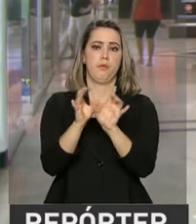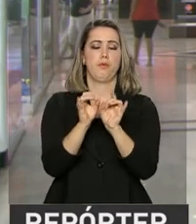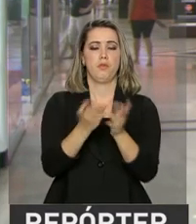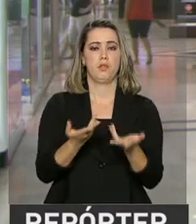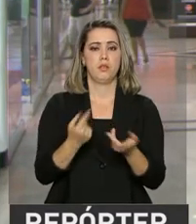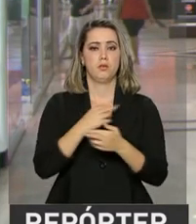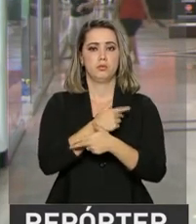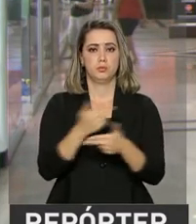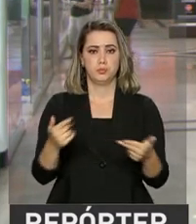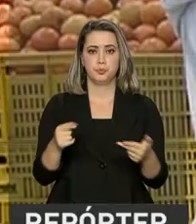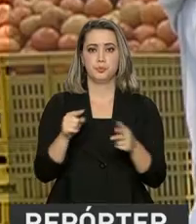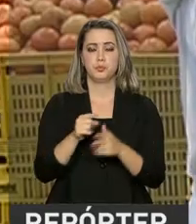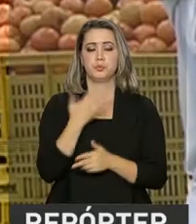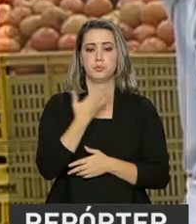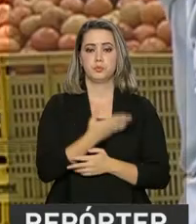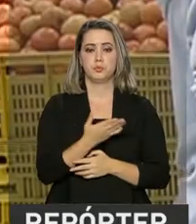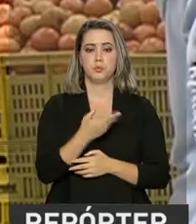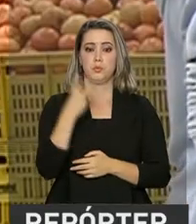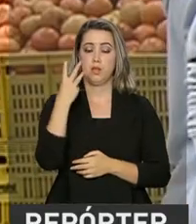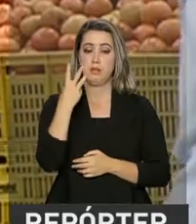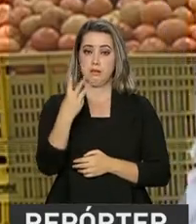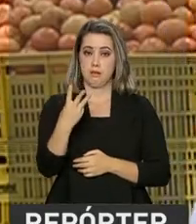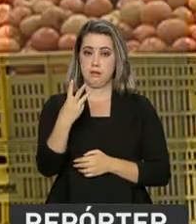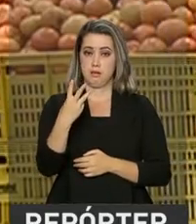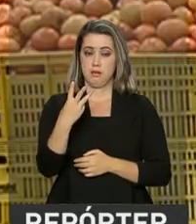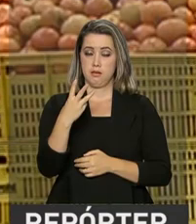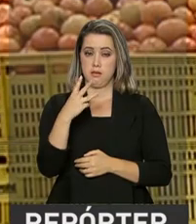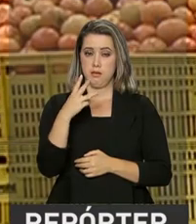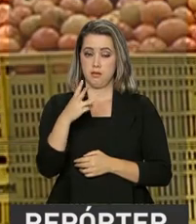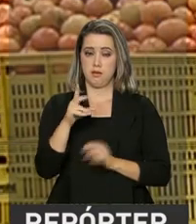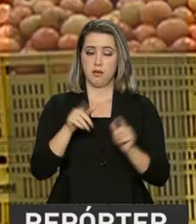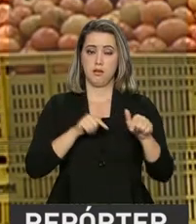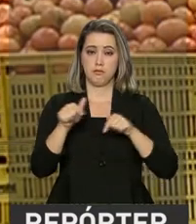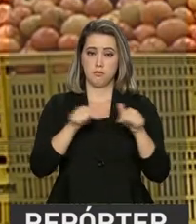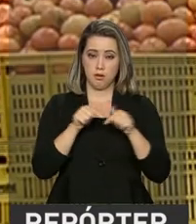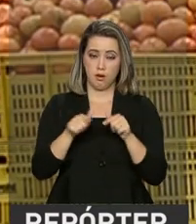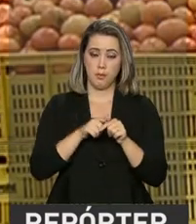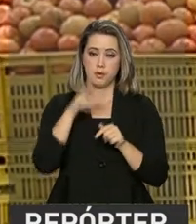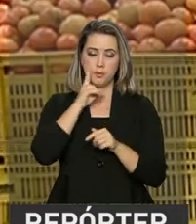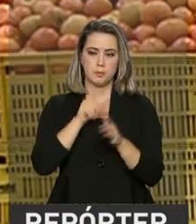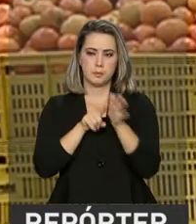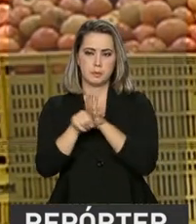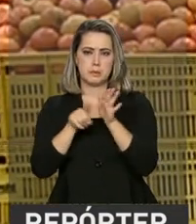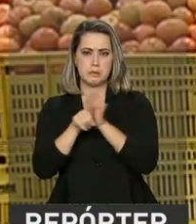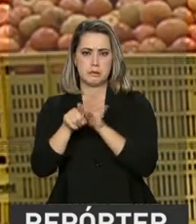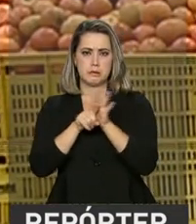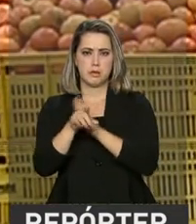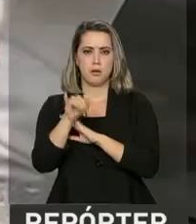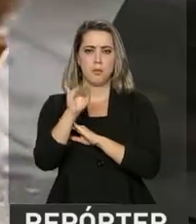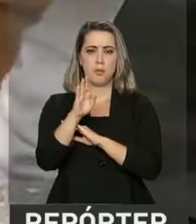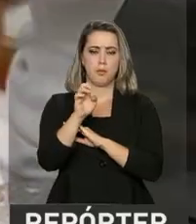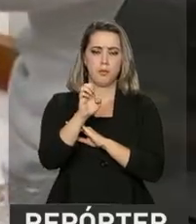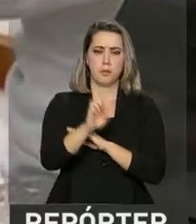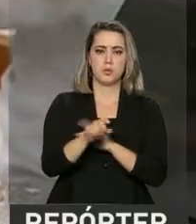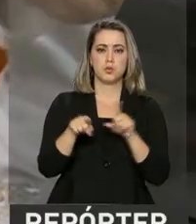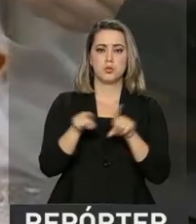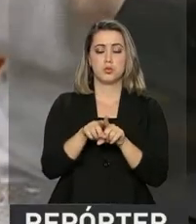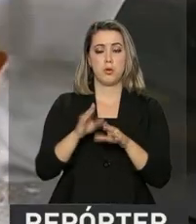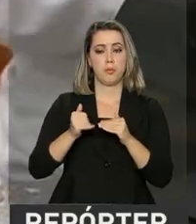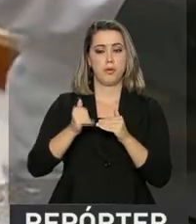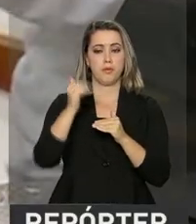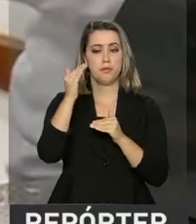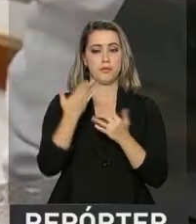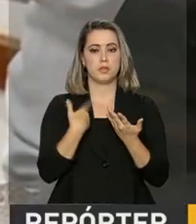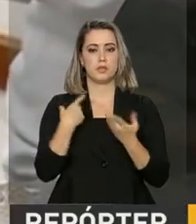receita nominal de vendas três das oito atividades pesquisadas pelo IBGE avançaram entre Março e Abril a maior alta foi do